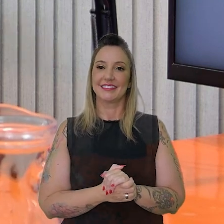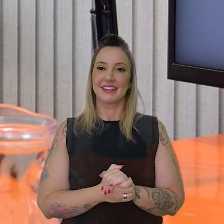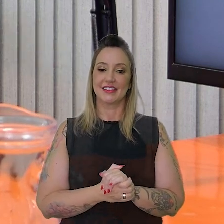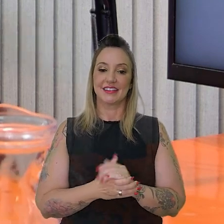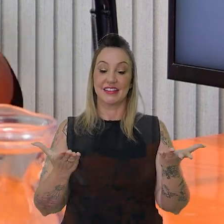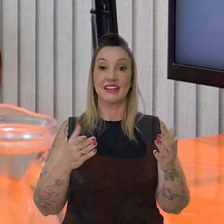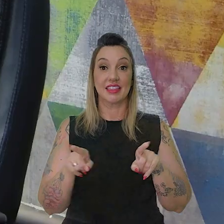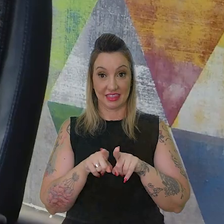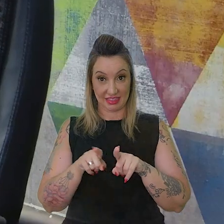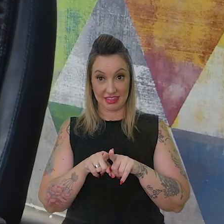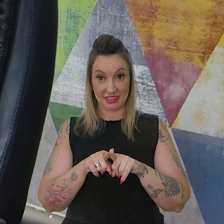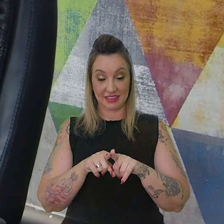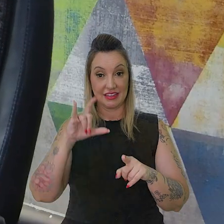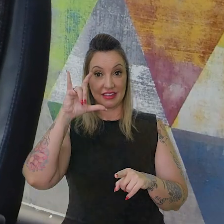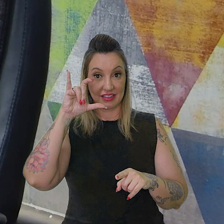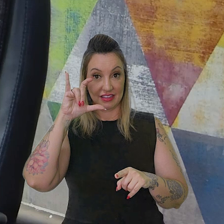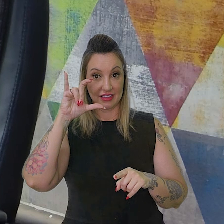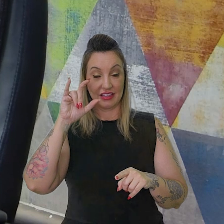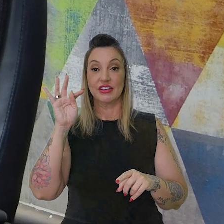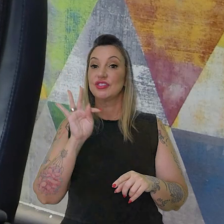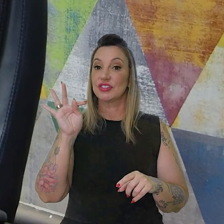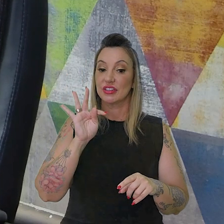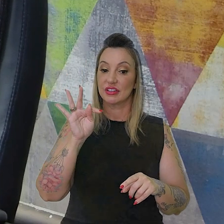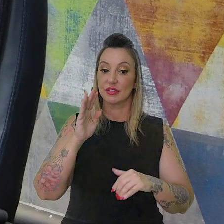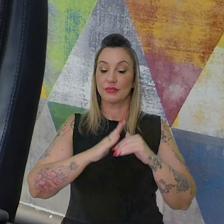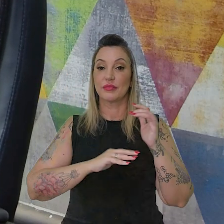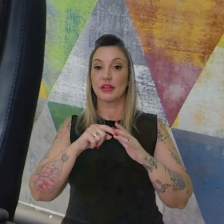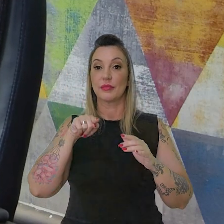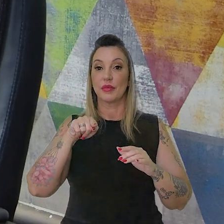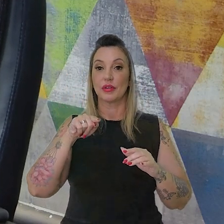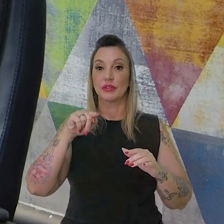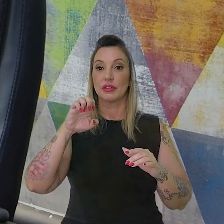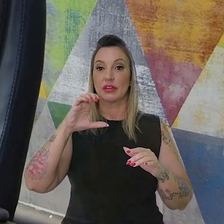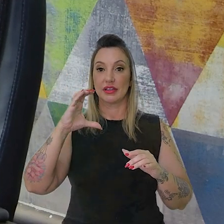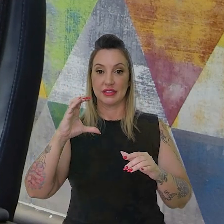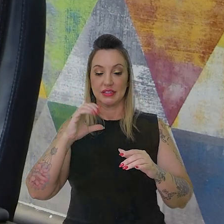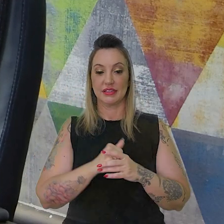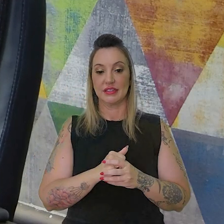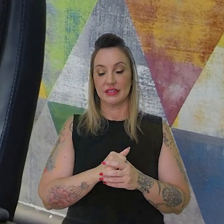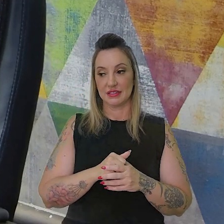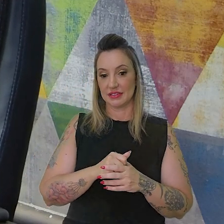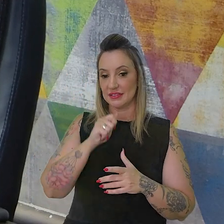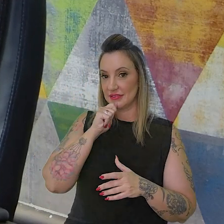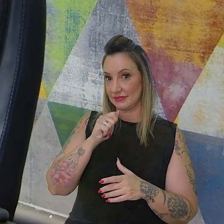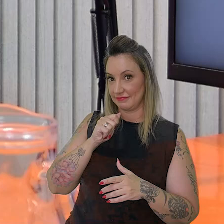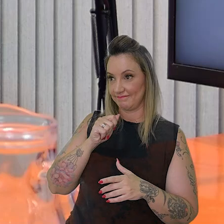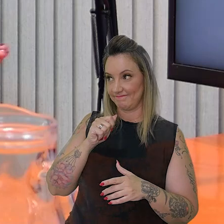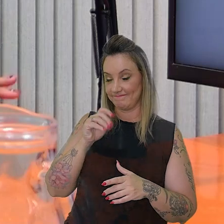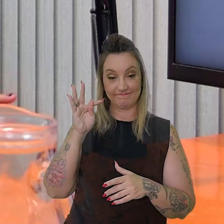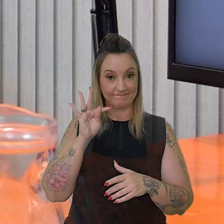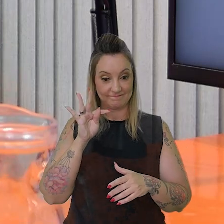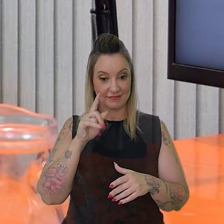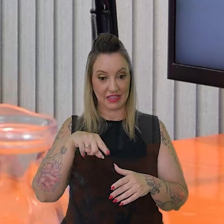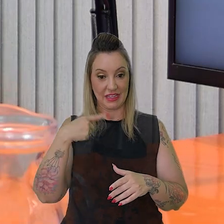acessível a gente também tá no Instagram e no tiktok profissões PC você ainda não tá no tiktok né menina eu eu tenho